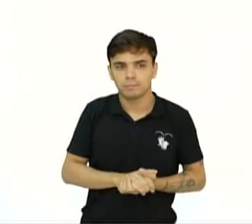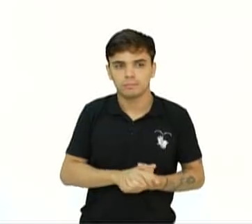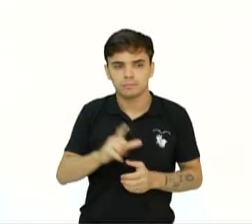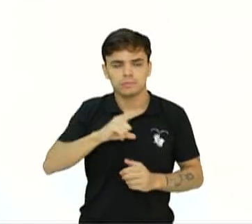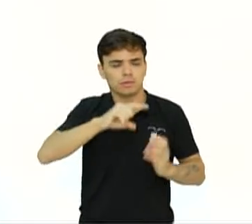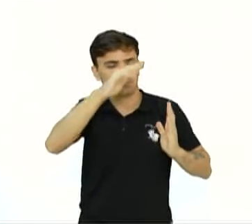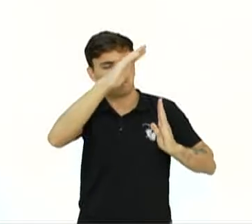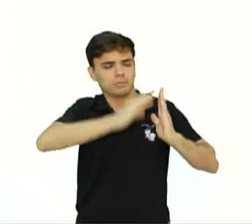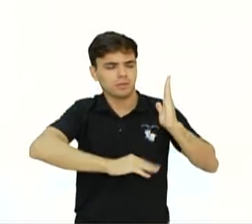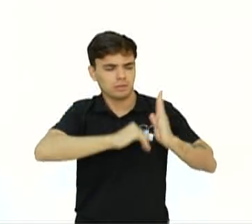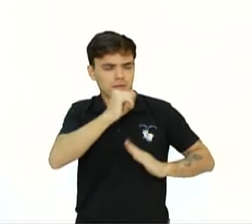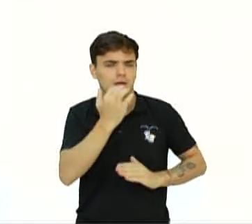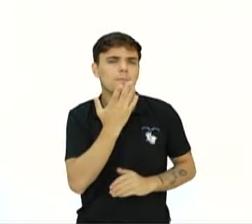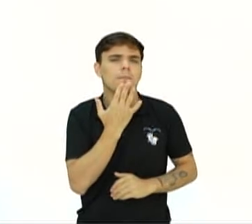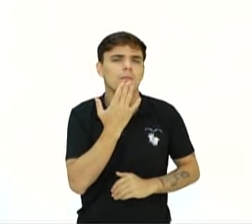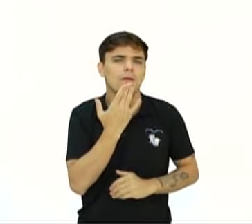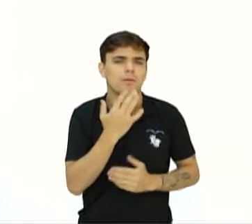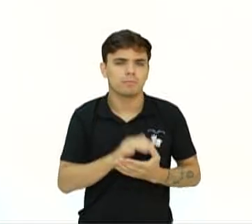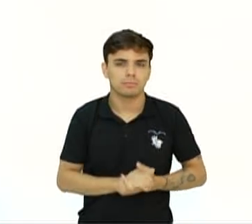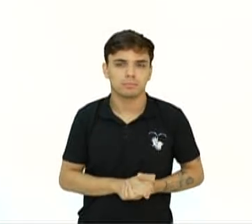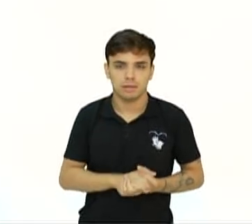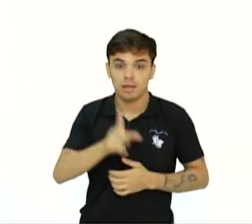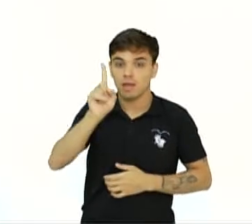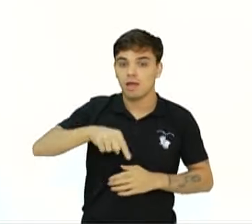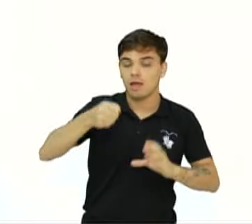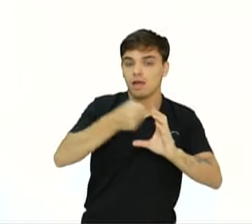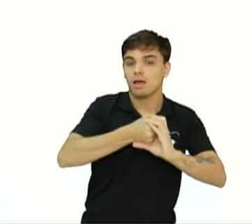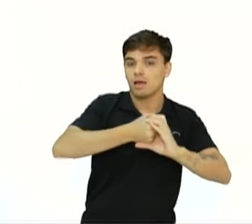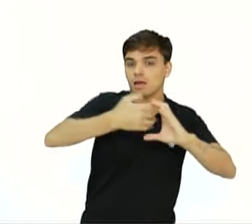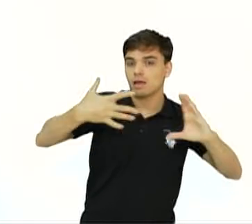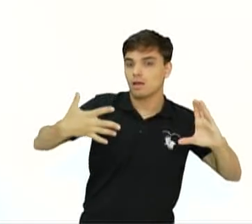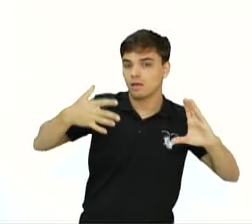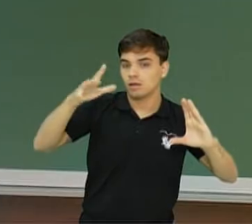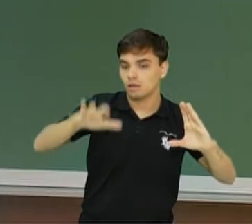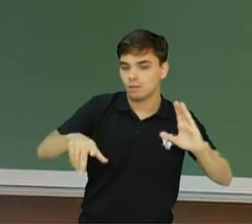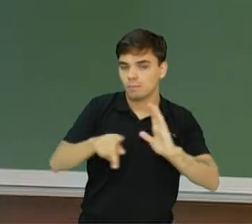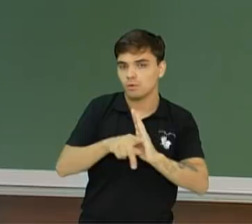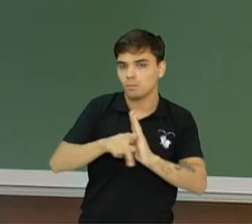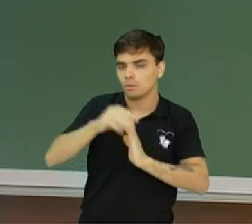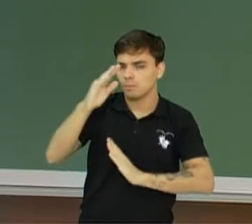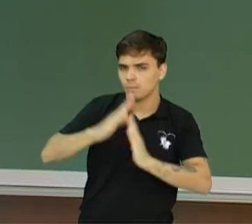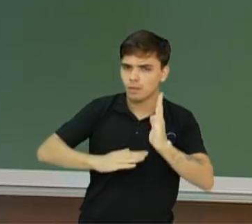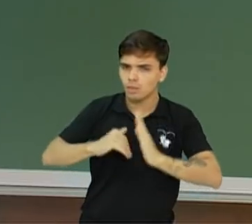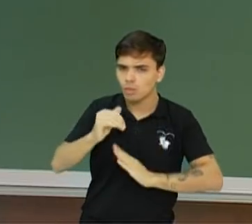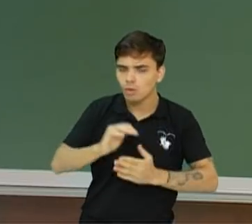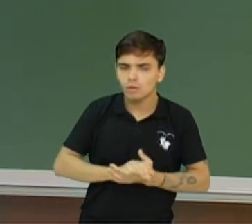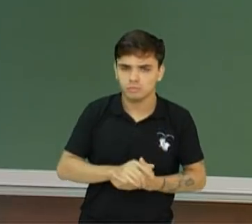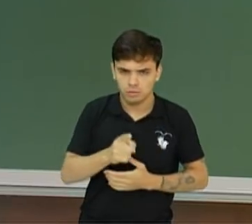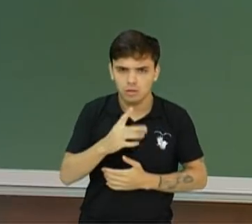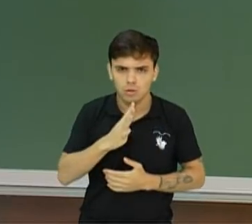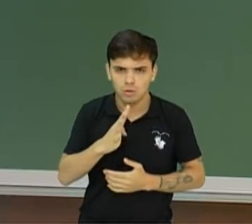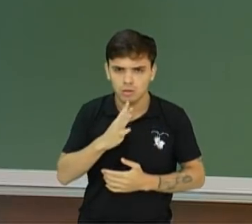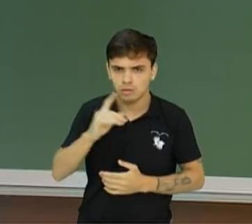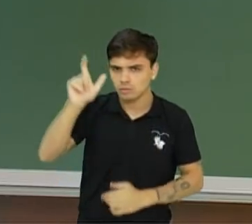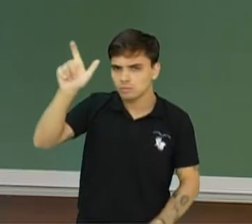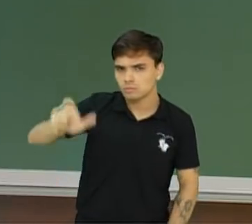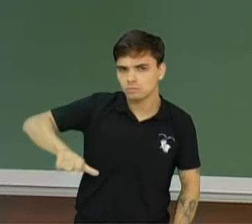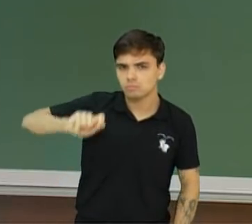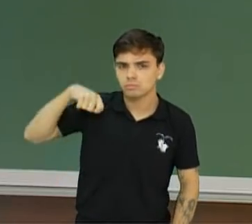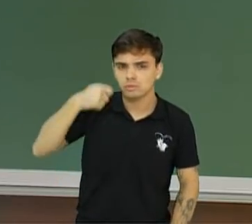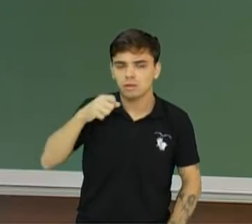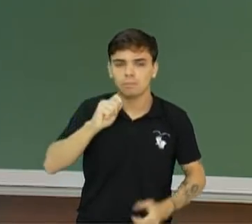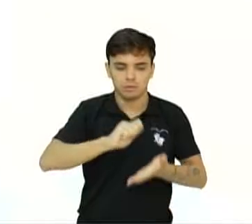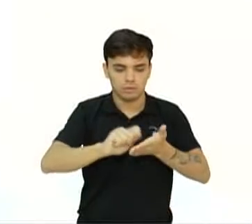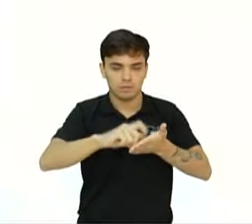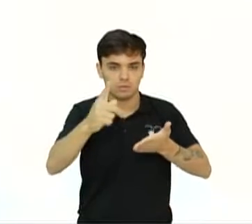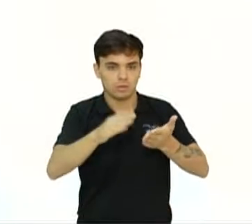pintura bem colorida, que é uma característica desse pintor. Você conhece quem é esse artista? Escreve no seu caderno.